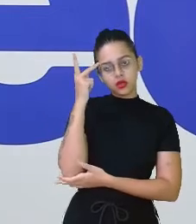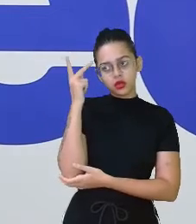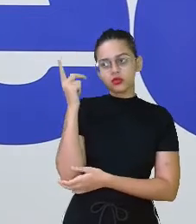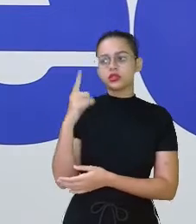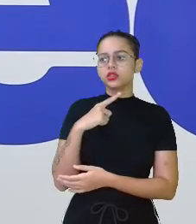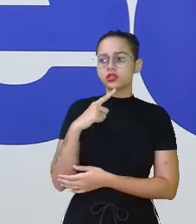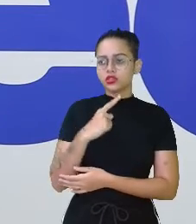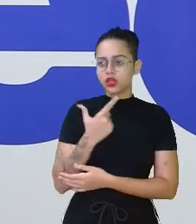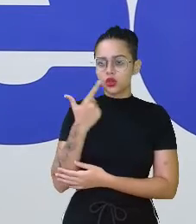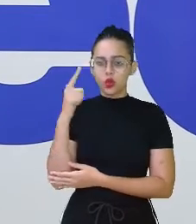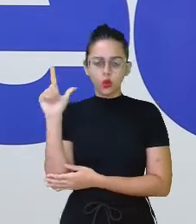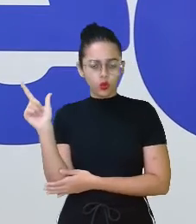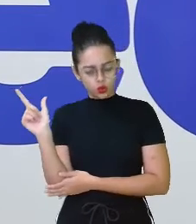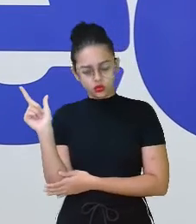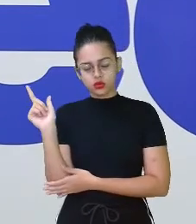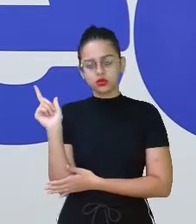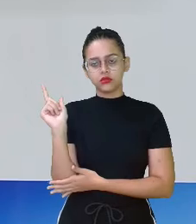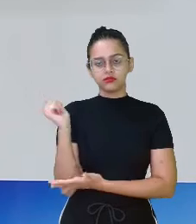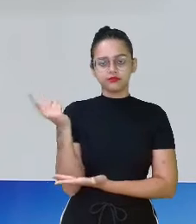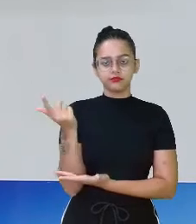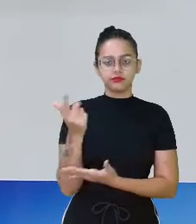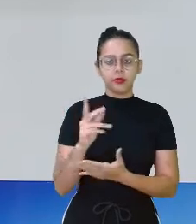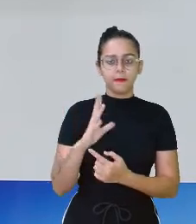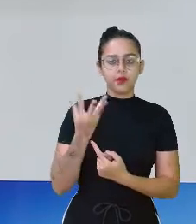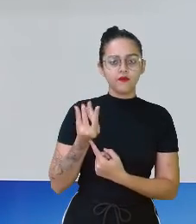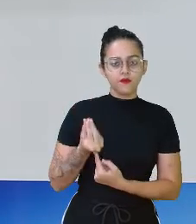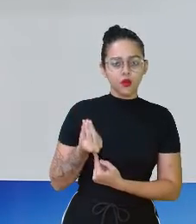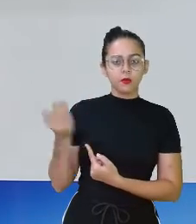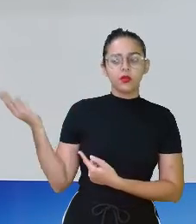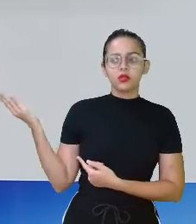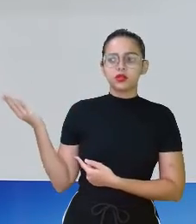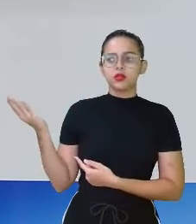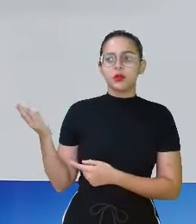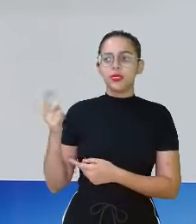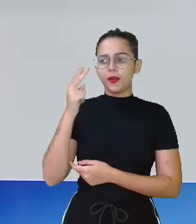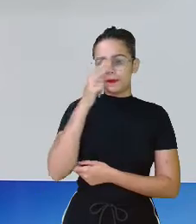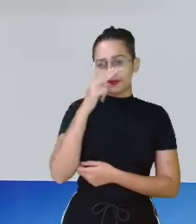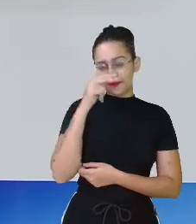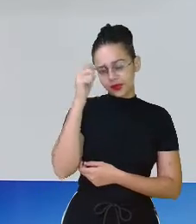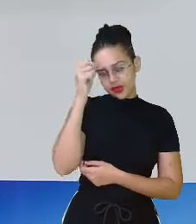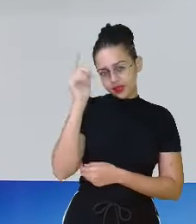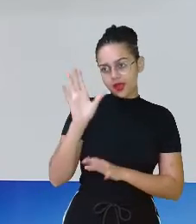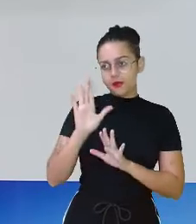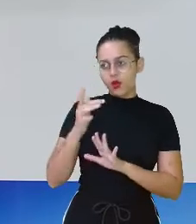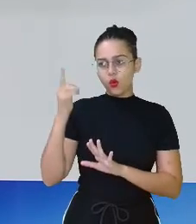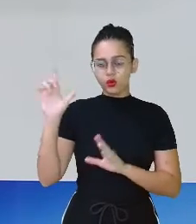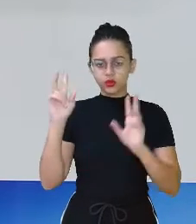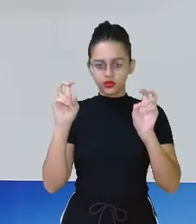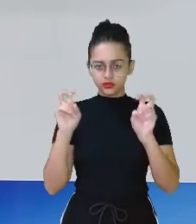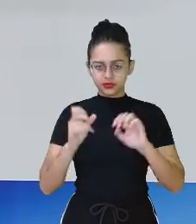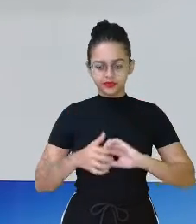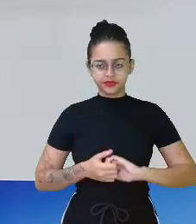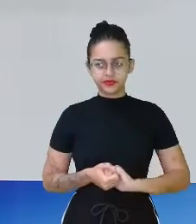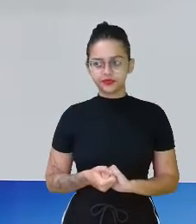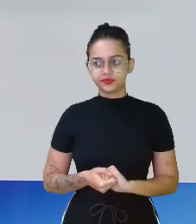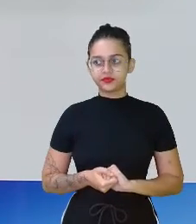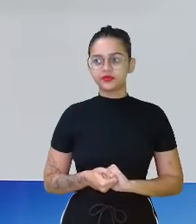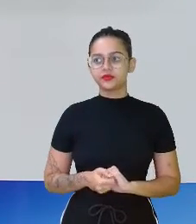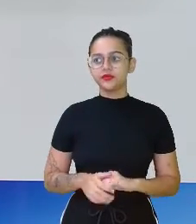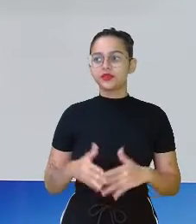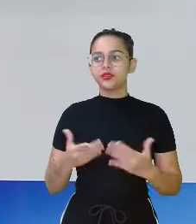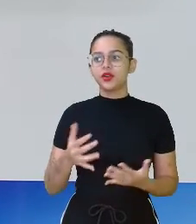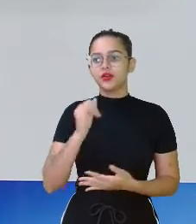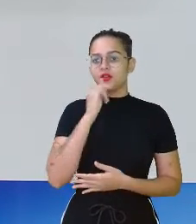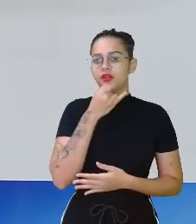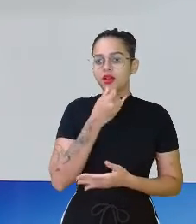outra, tem uma outra performance com a mesma ideia, mas com outro tema. Outra temática. Bom, gente, a nossa